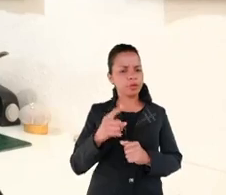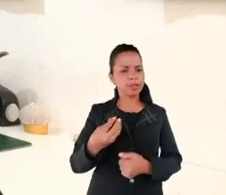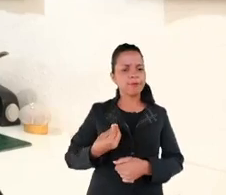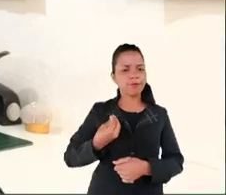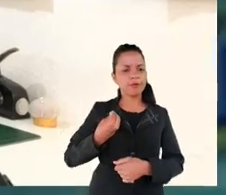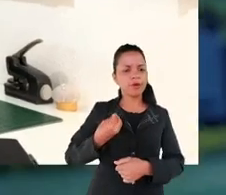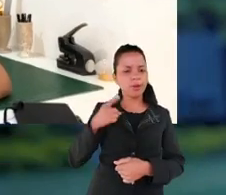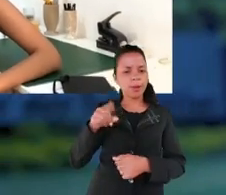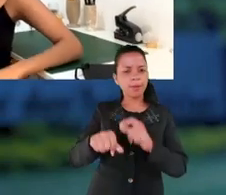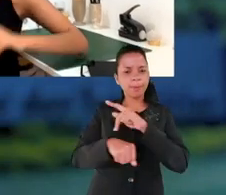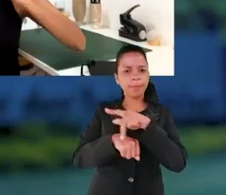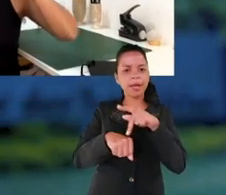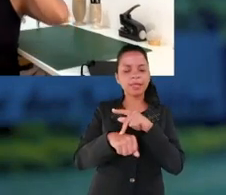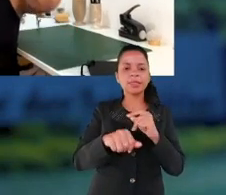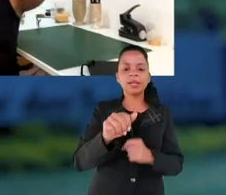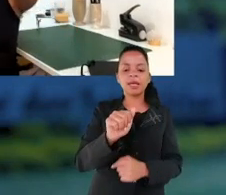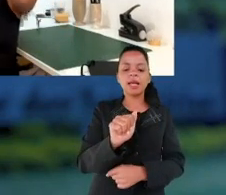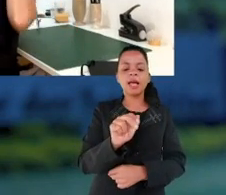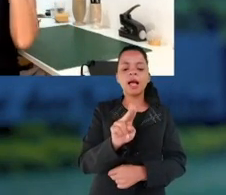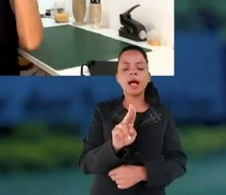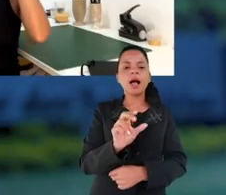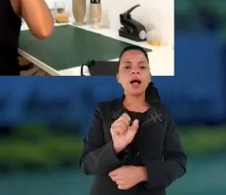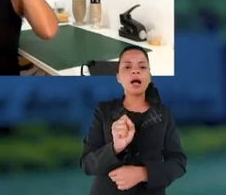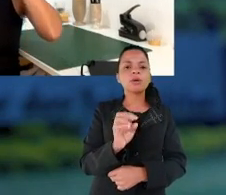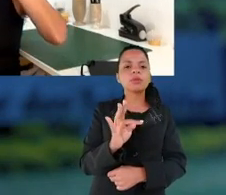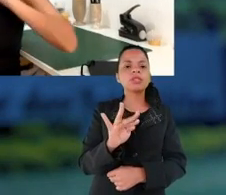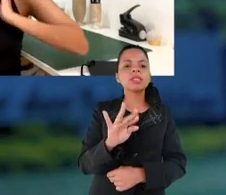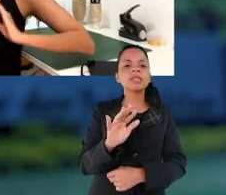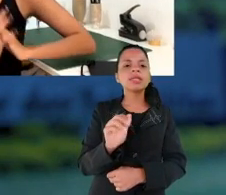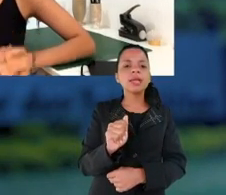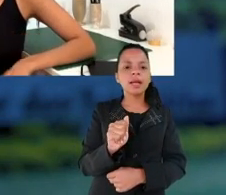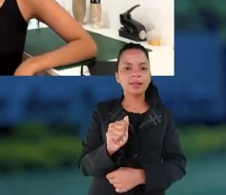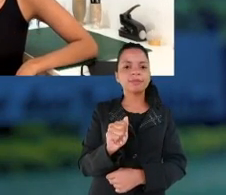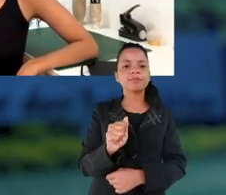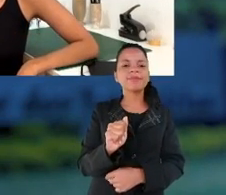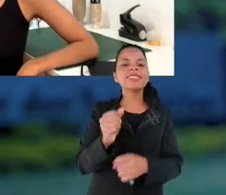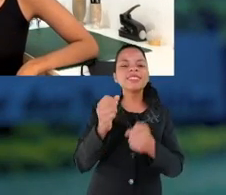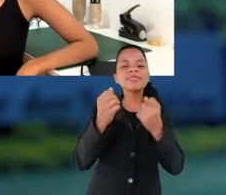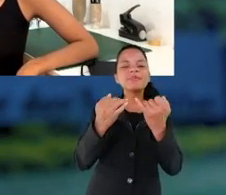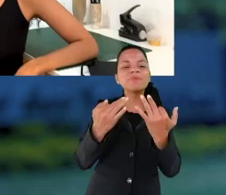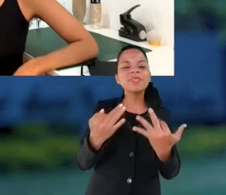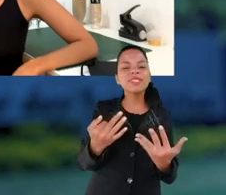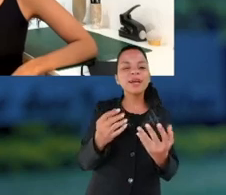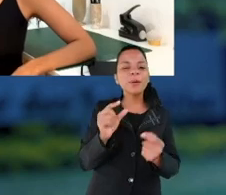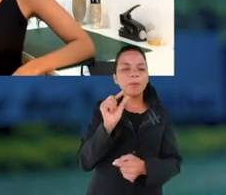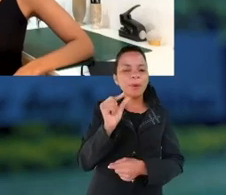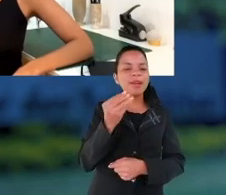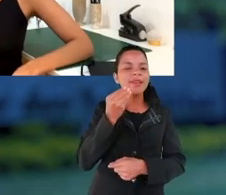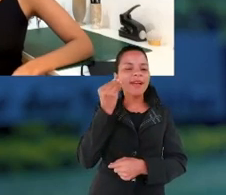ter falado o nome da instituição errado. Conta pra gente um pouco dessa experiência.